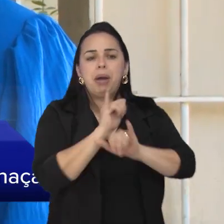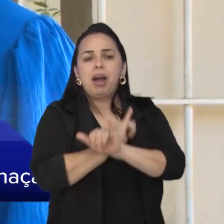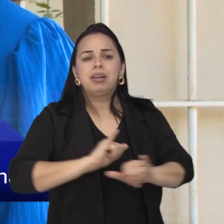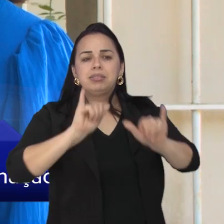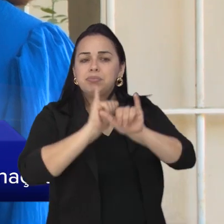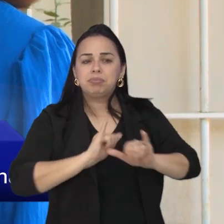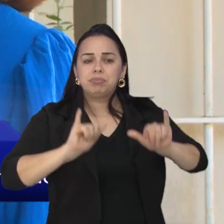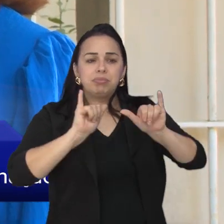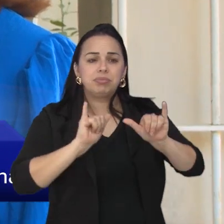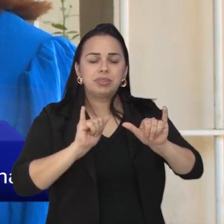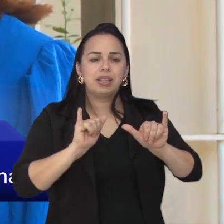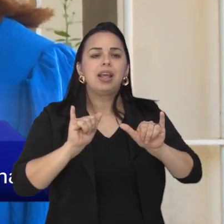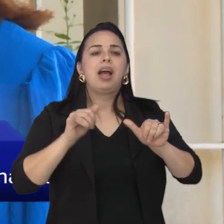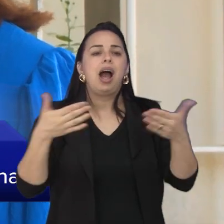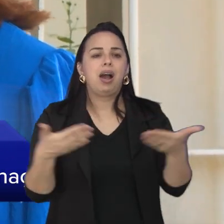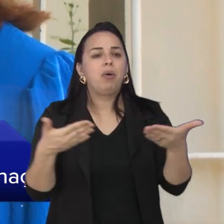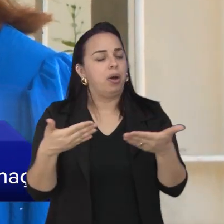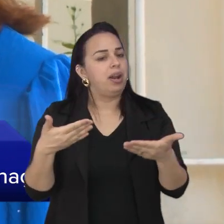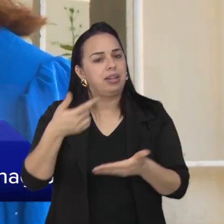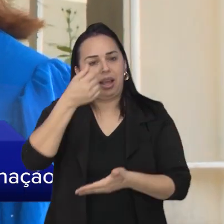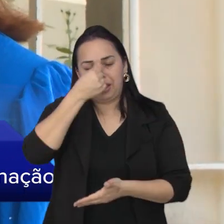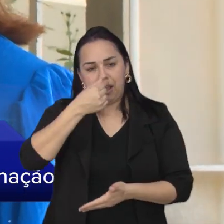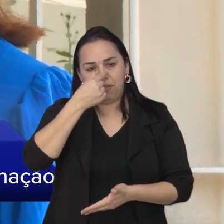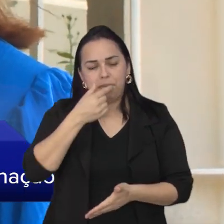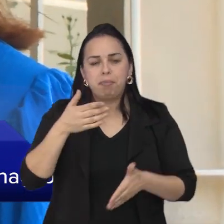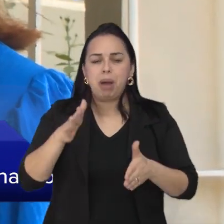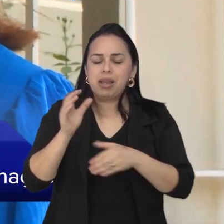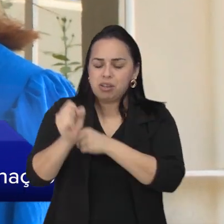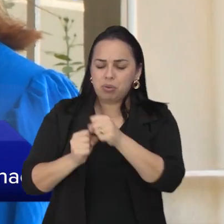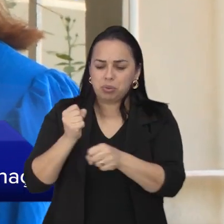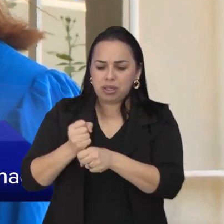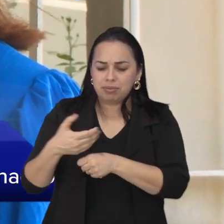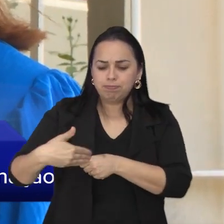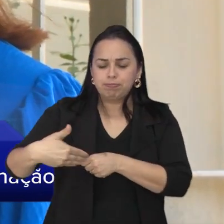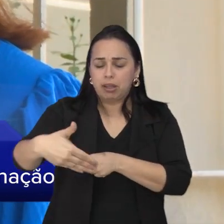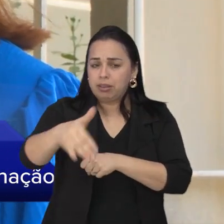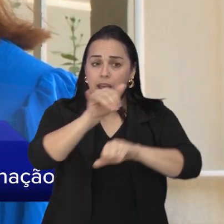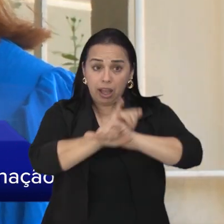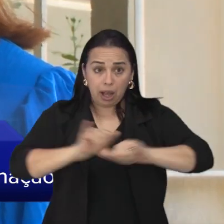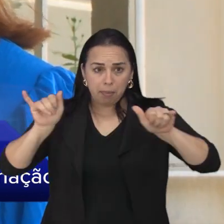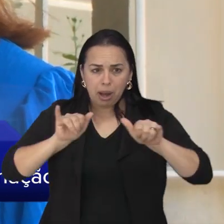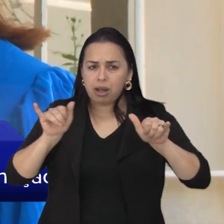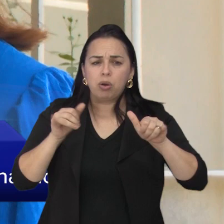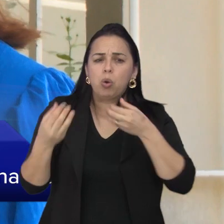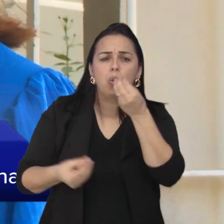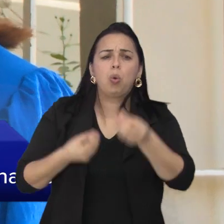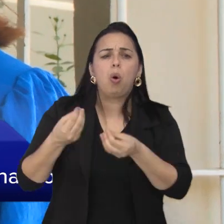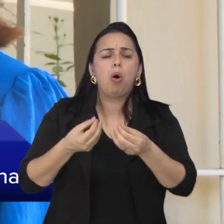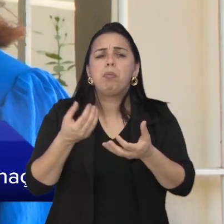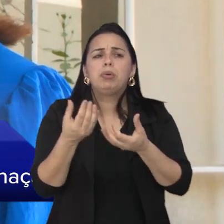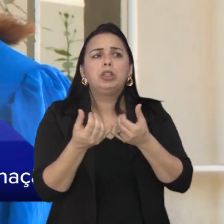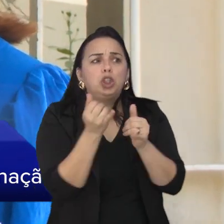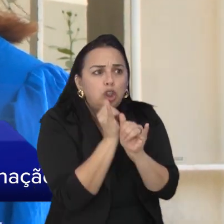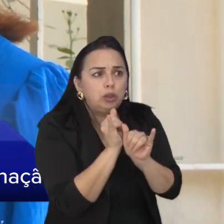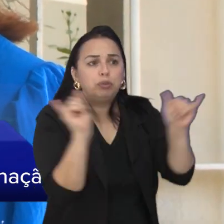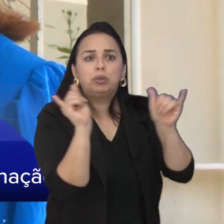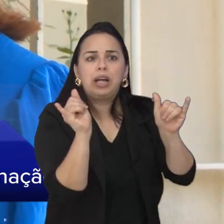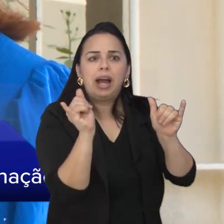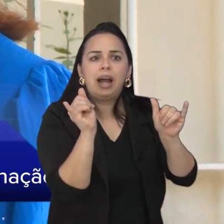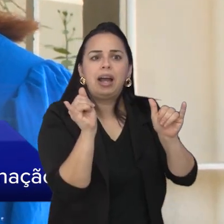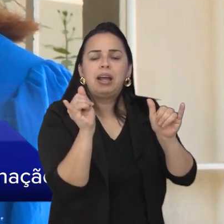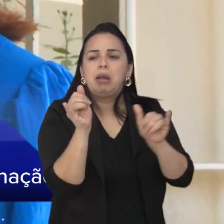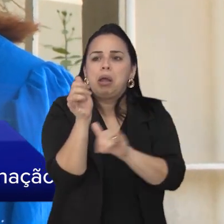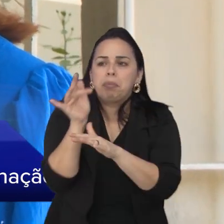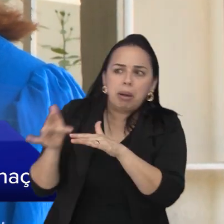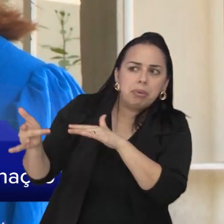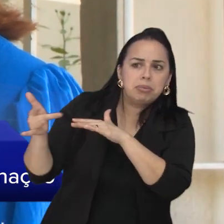encerrar sobre a questão das campanhas, né? Como a gente tem agora da influenza, ao longo do ano a gente pode ter outras, né? Como que é feita essa